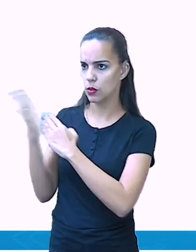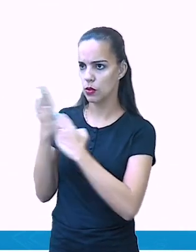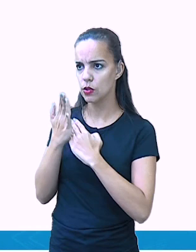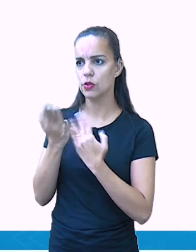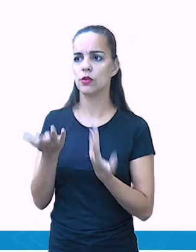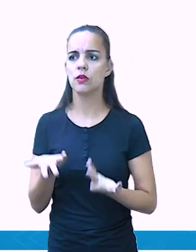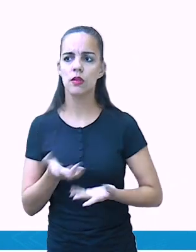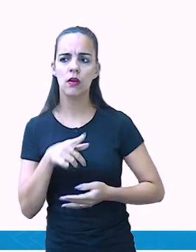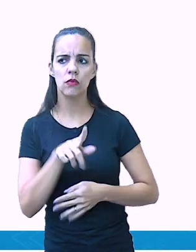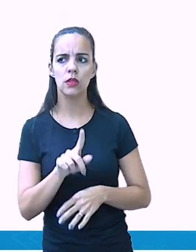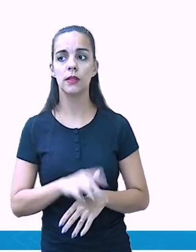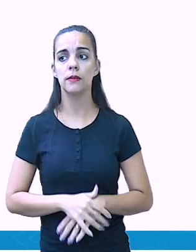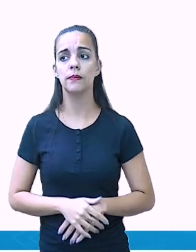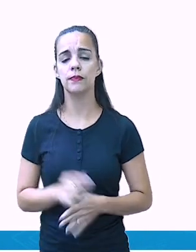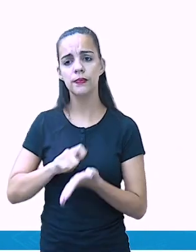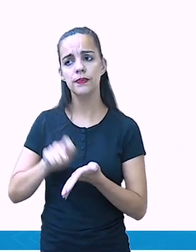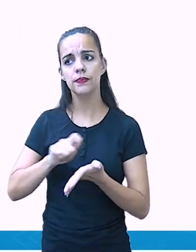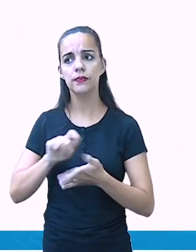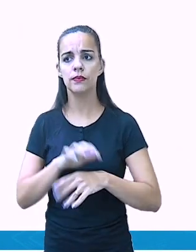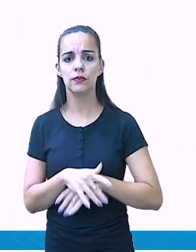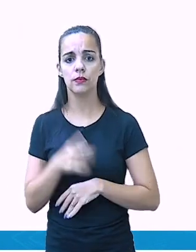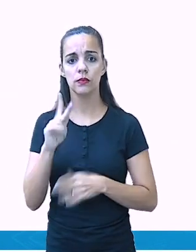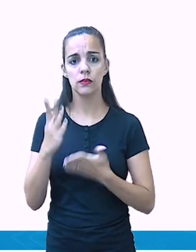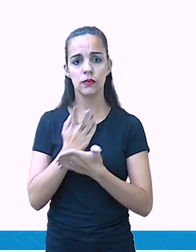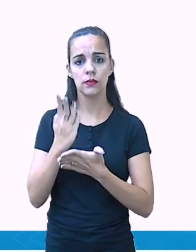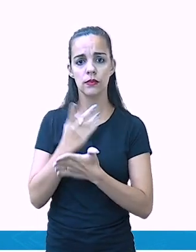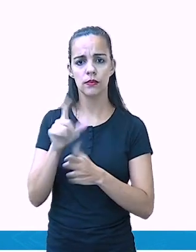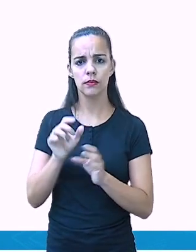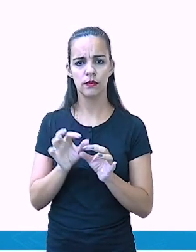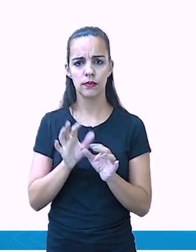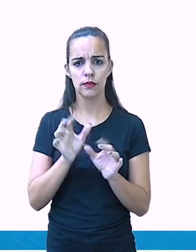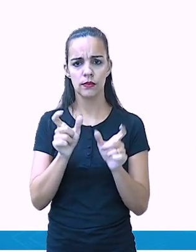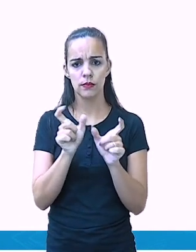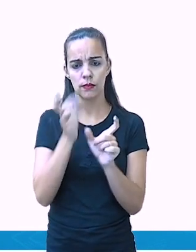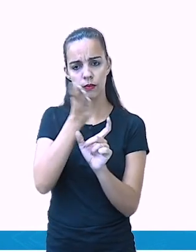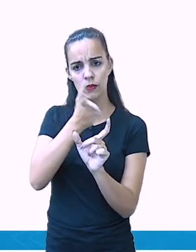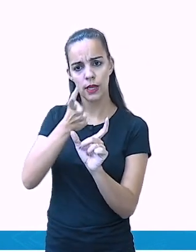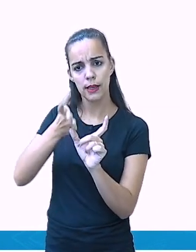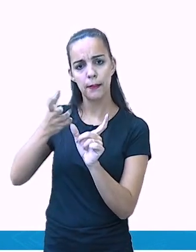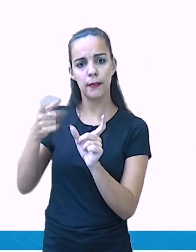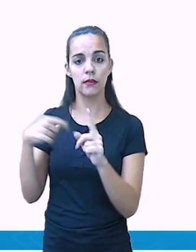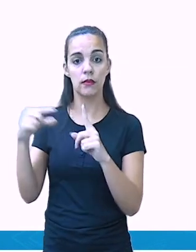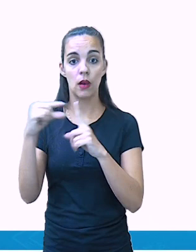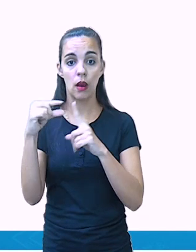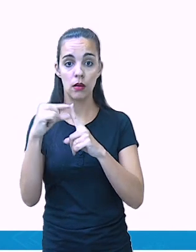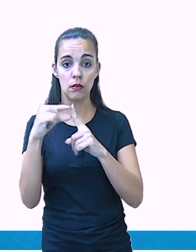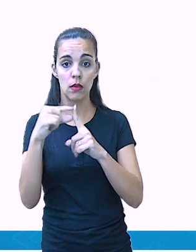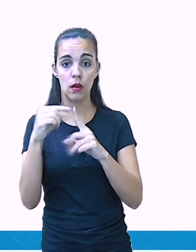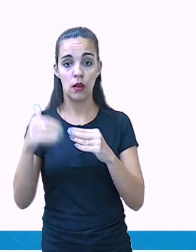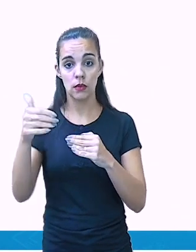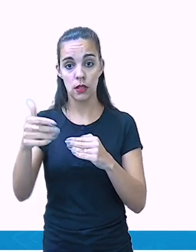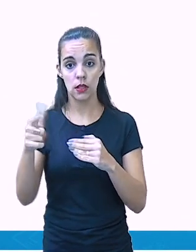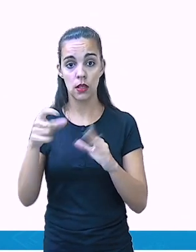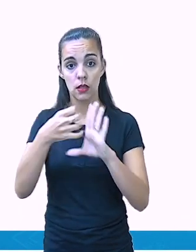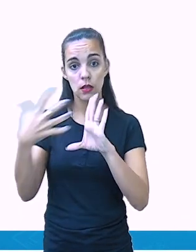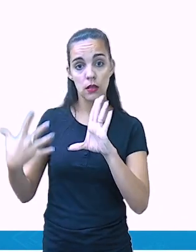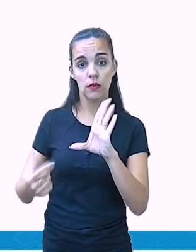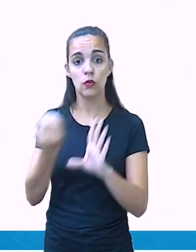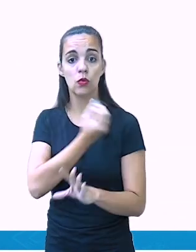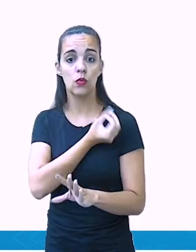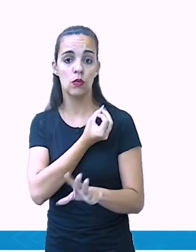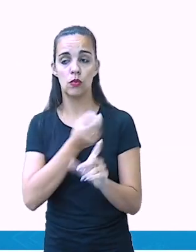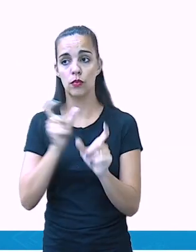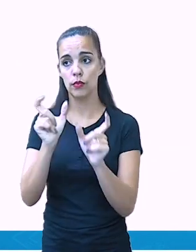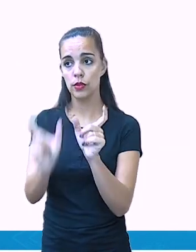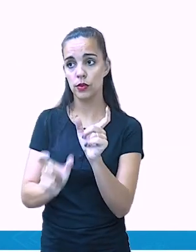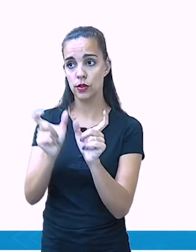ainda está começando a escrever. Em seu caderno, separe as palavras a seguir e classifique de acordo com o número de sílabas.